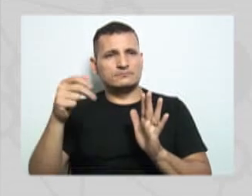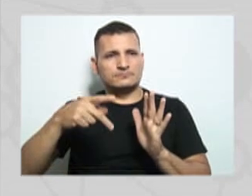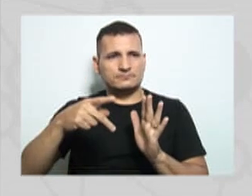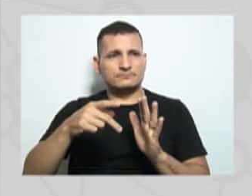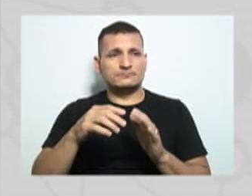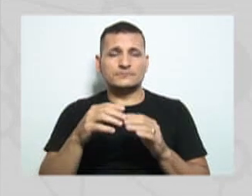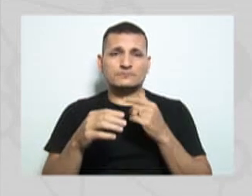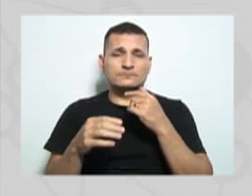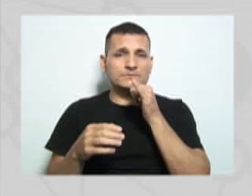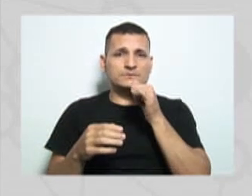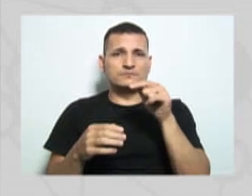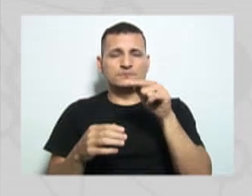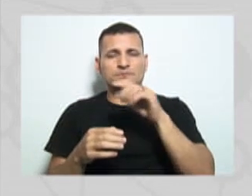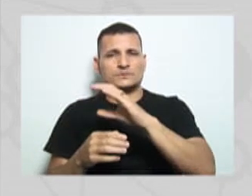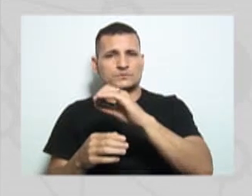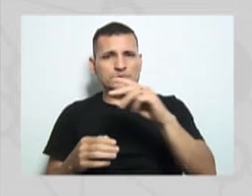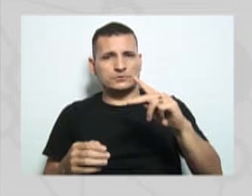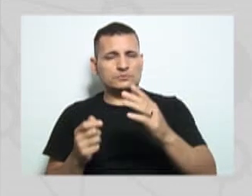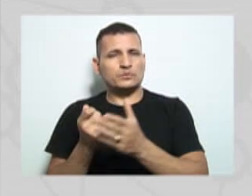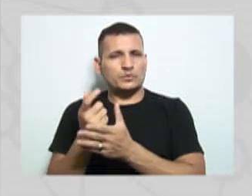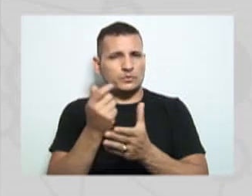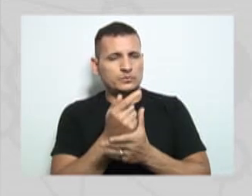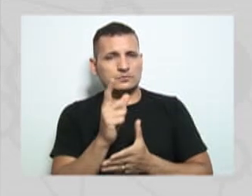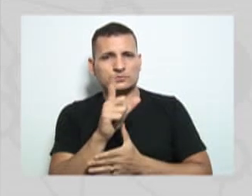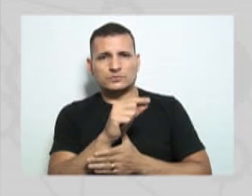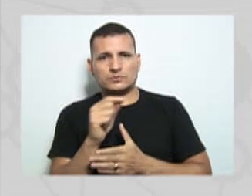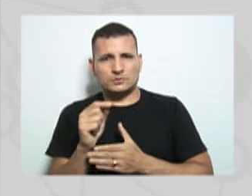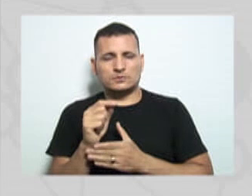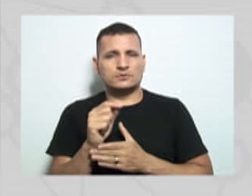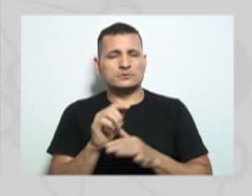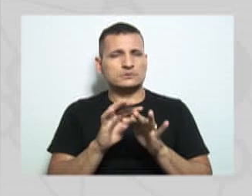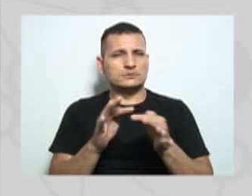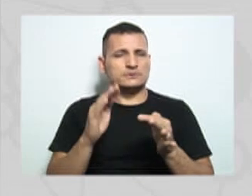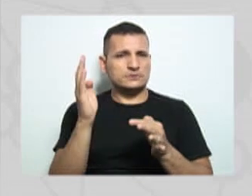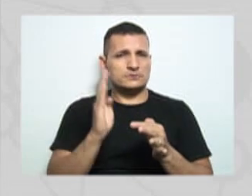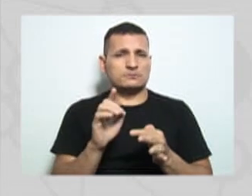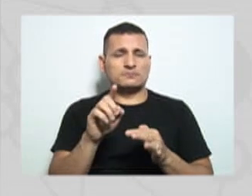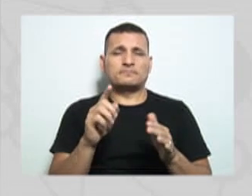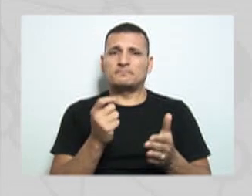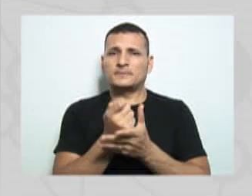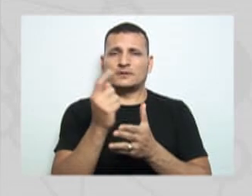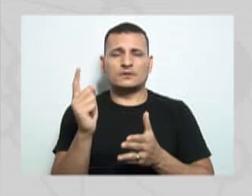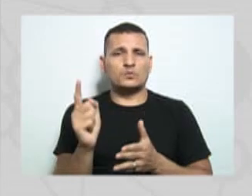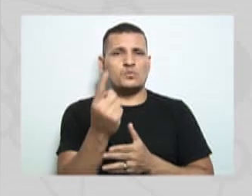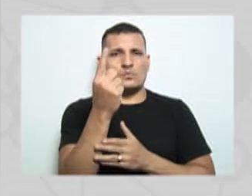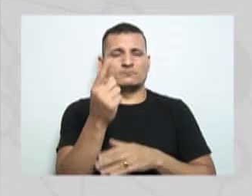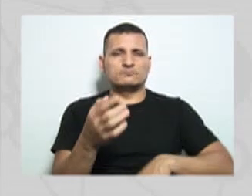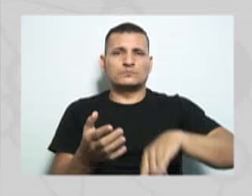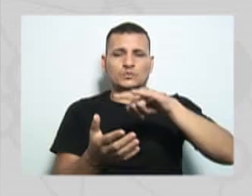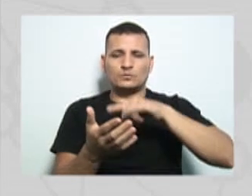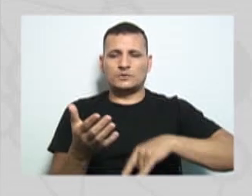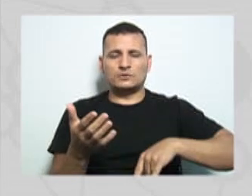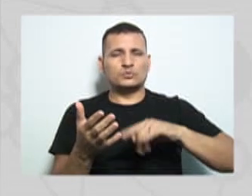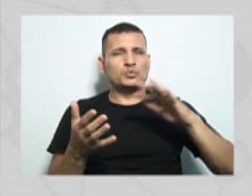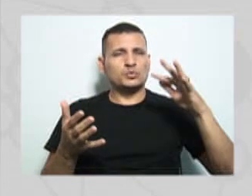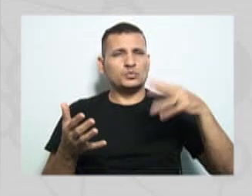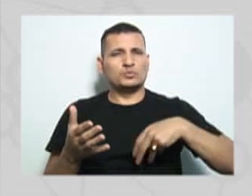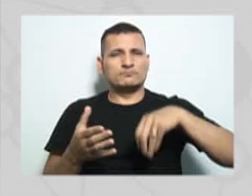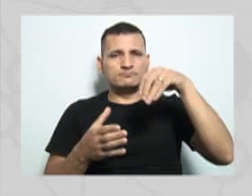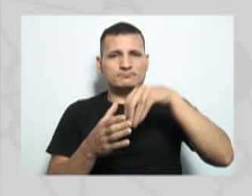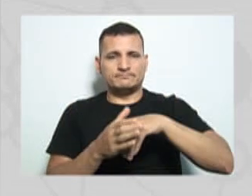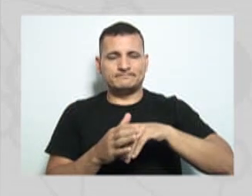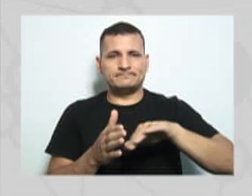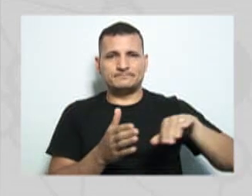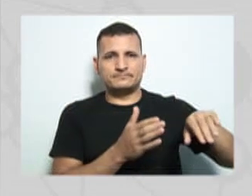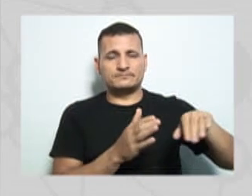cooperativa de consumo, aderir ao Simples Nacional, você vai pagar uma guia única com todos os encargos, ou seja, com todos os impostos. Já o